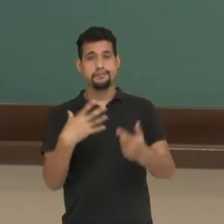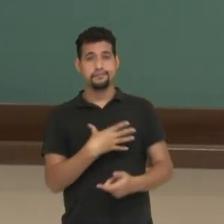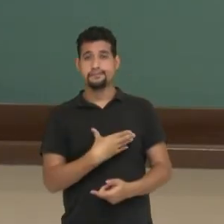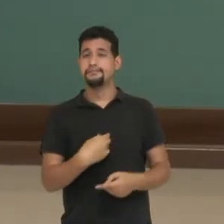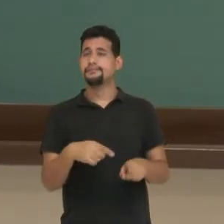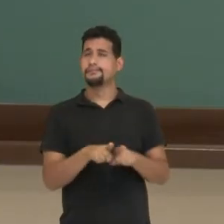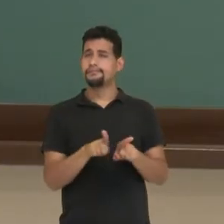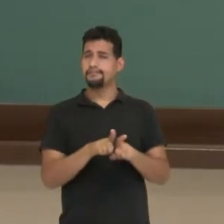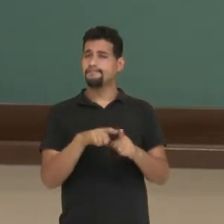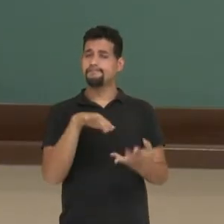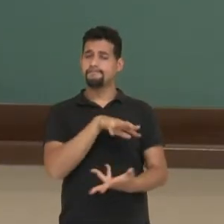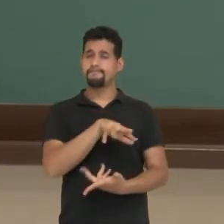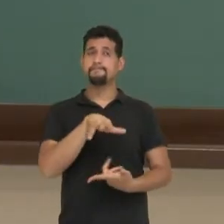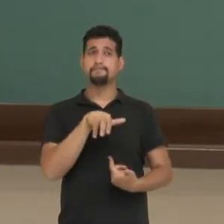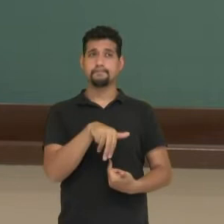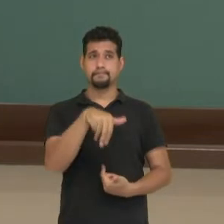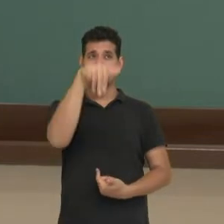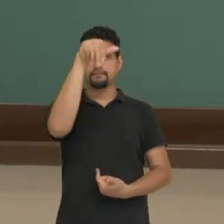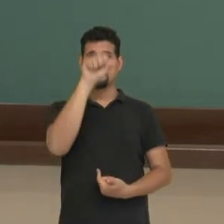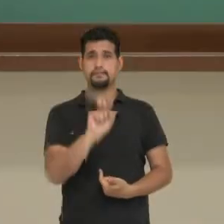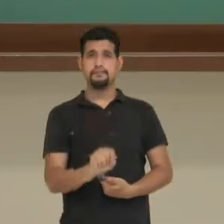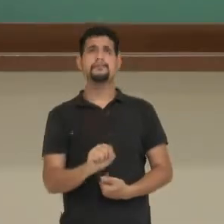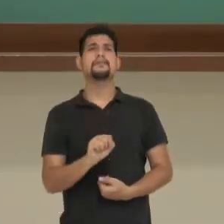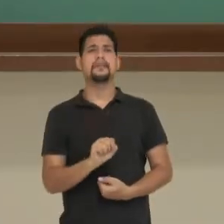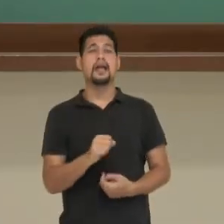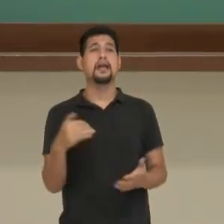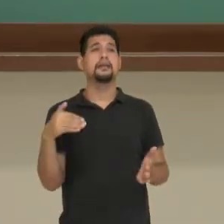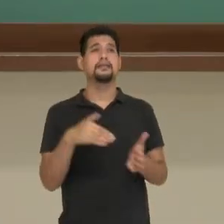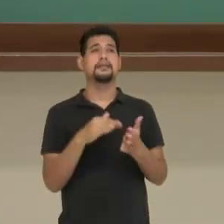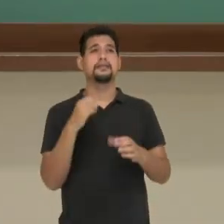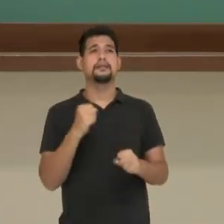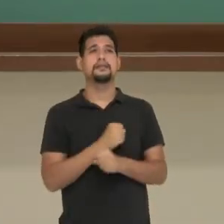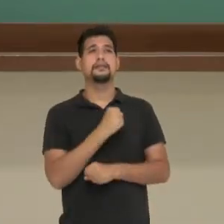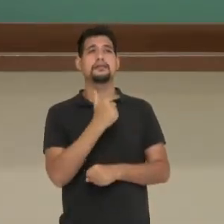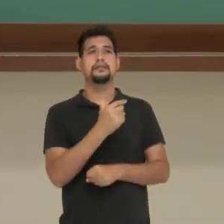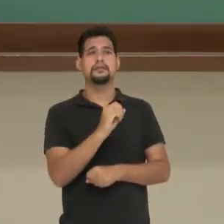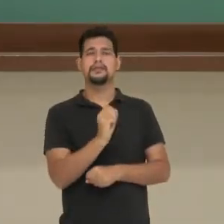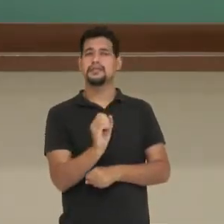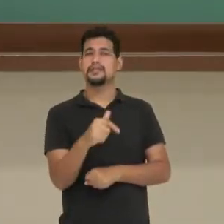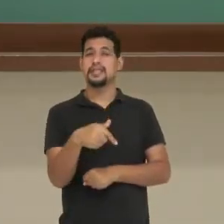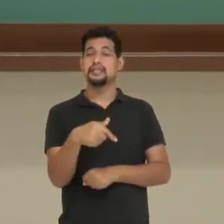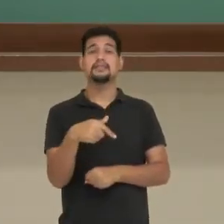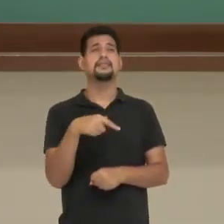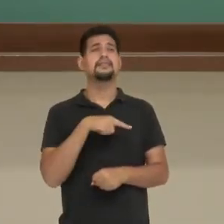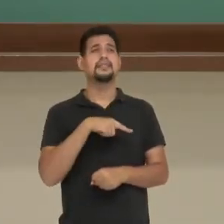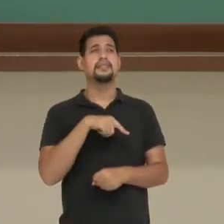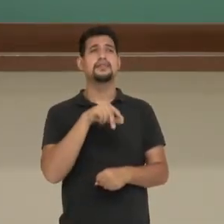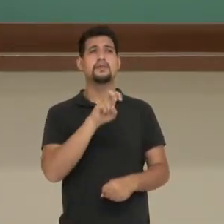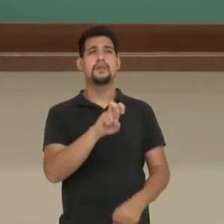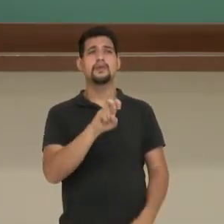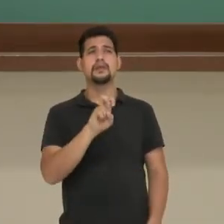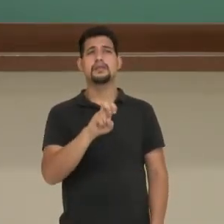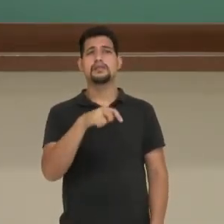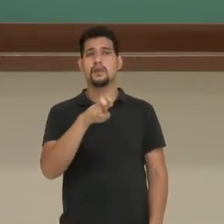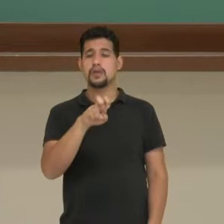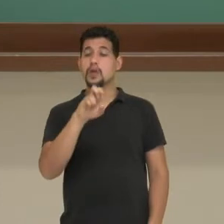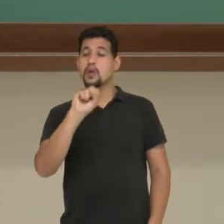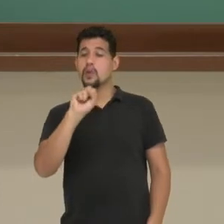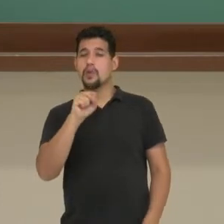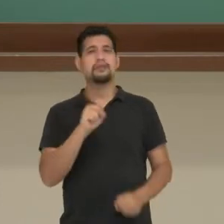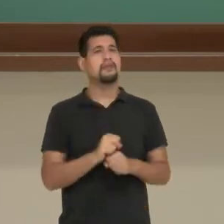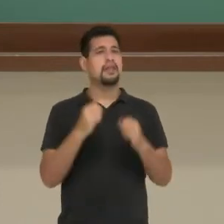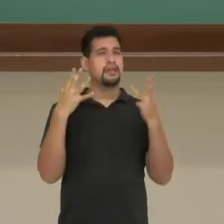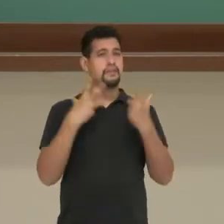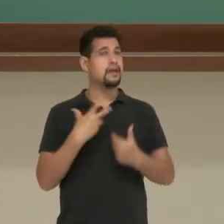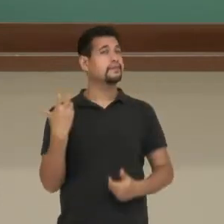no planeta todo, tá? Então são até 2007, foram descritas 5.558 espécies de